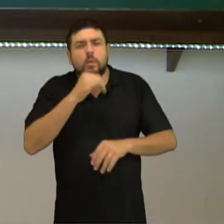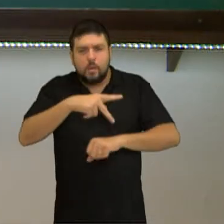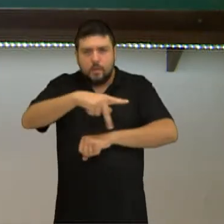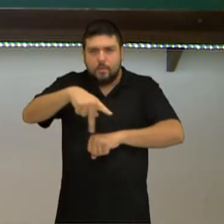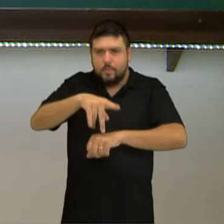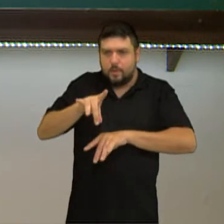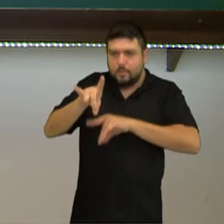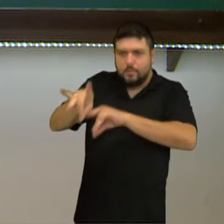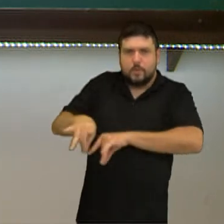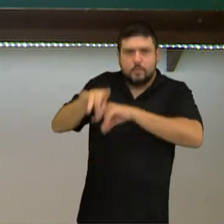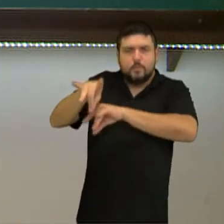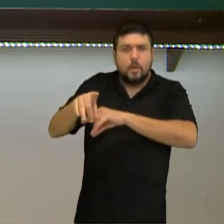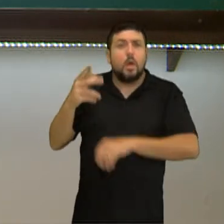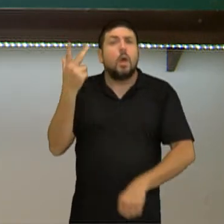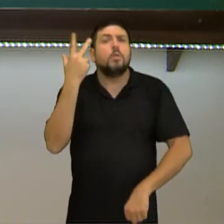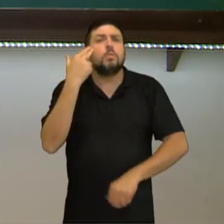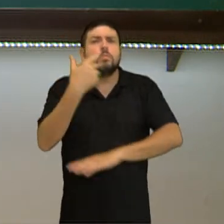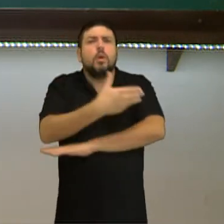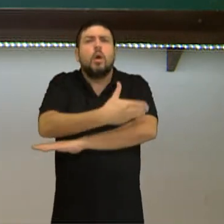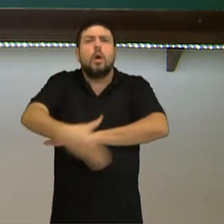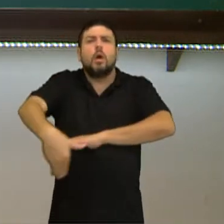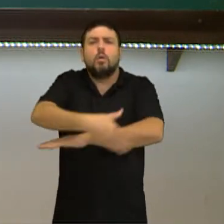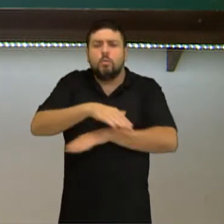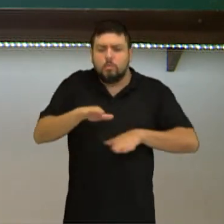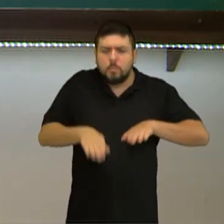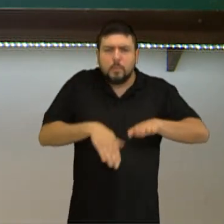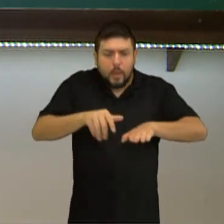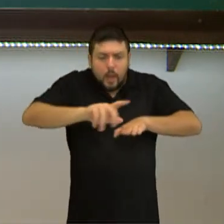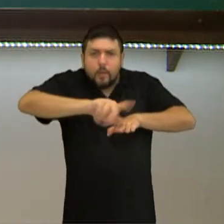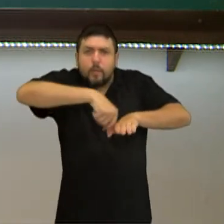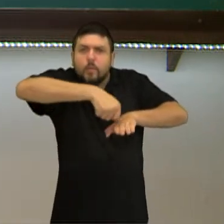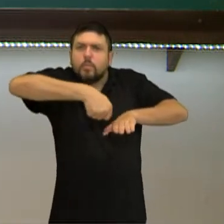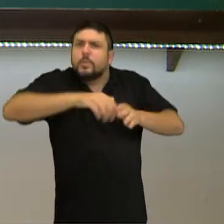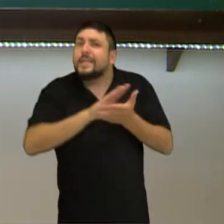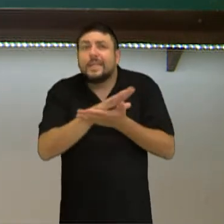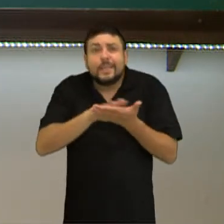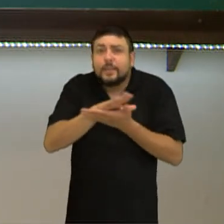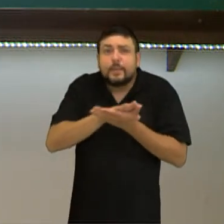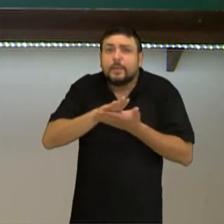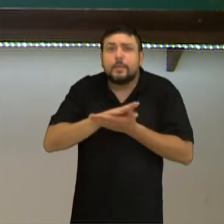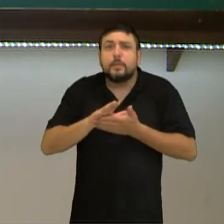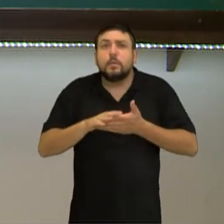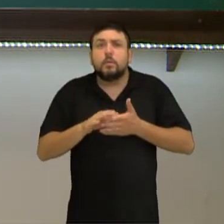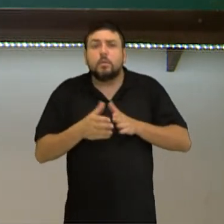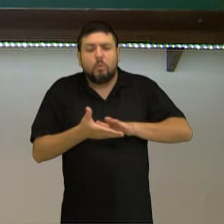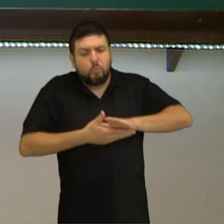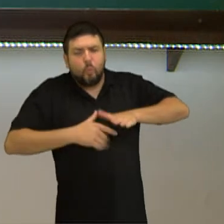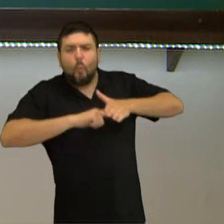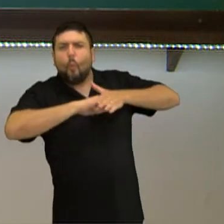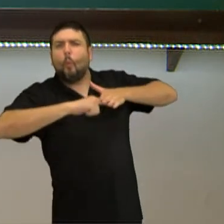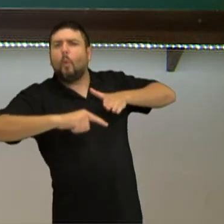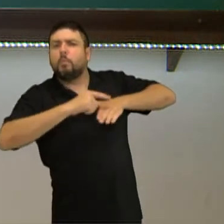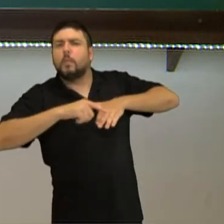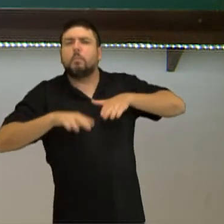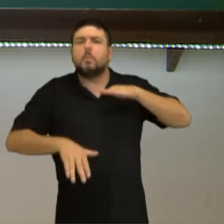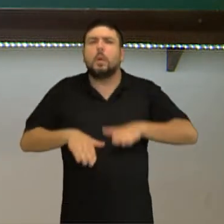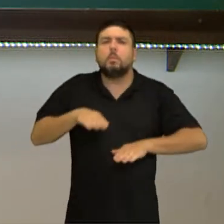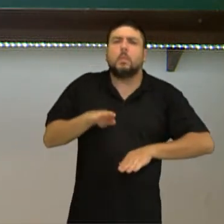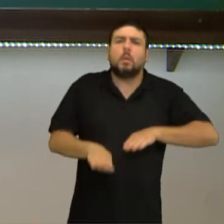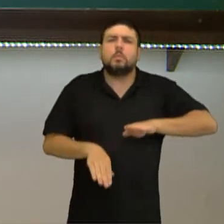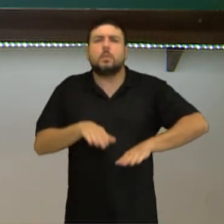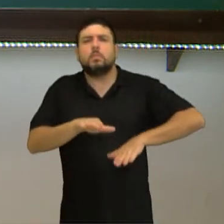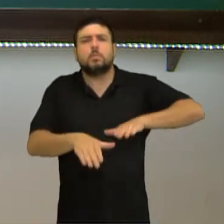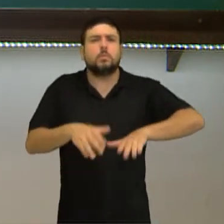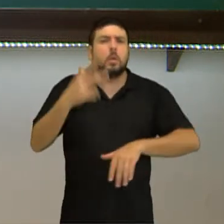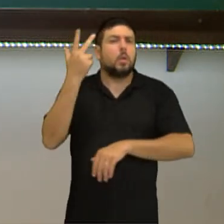as pessoas andarem descalço nas ruas. Então, na mesma época que você, mas numa outra sociedade, é natural você encontrar alguém andando